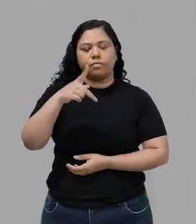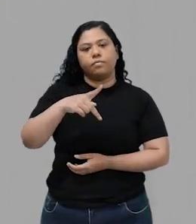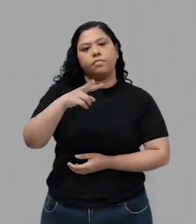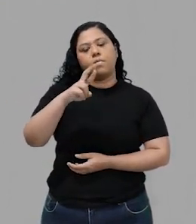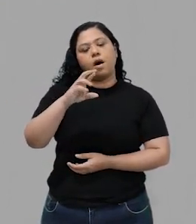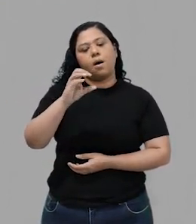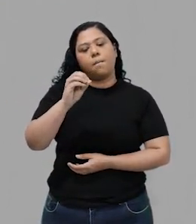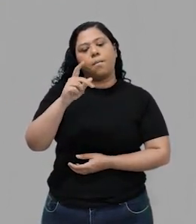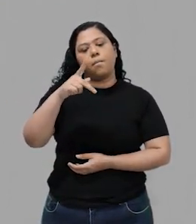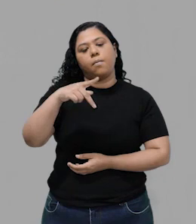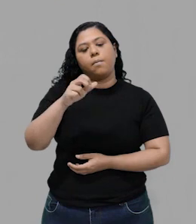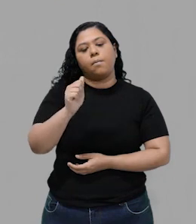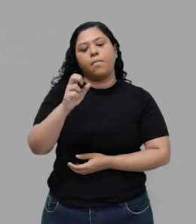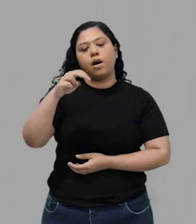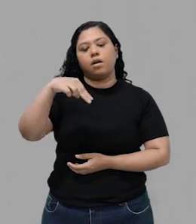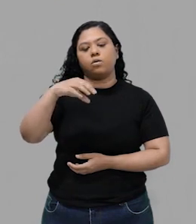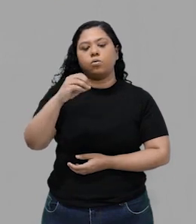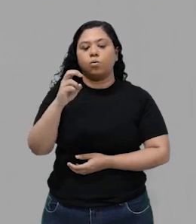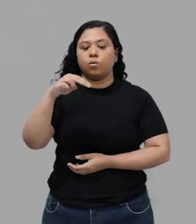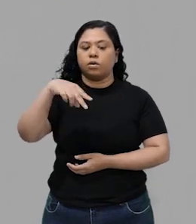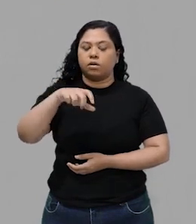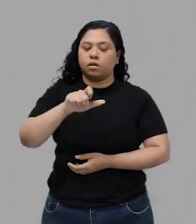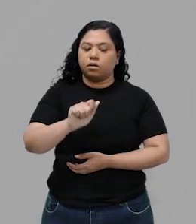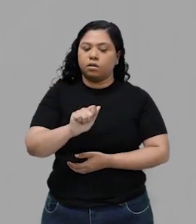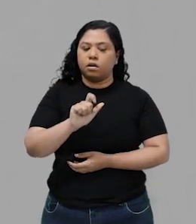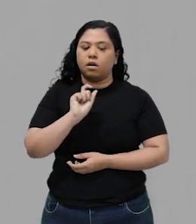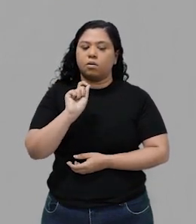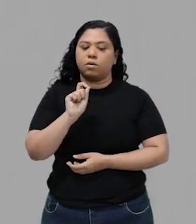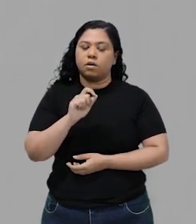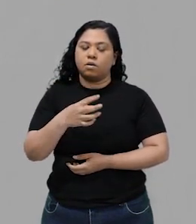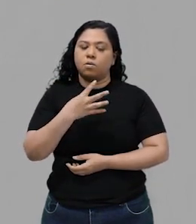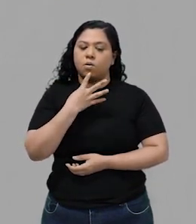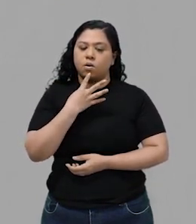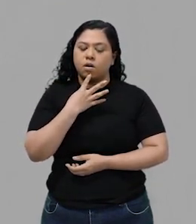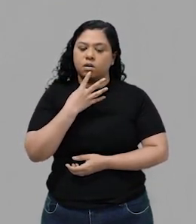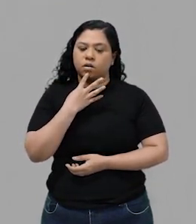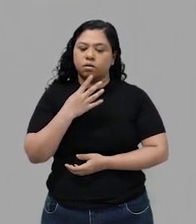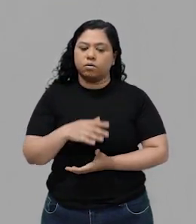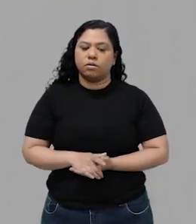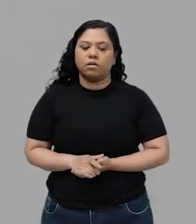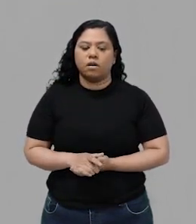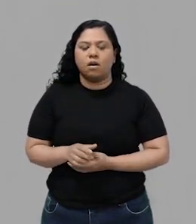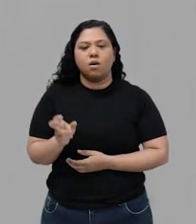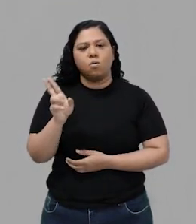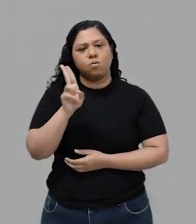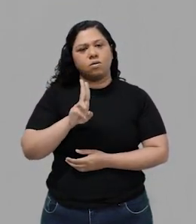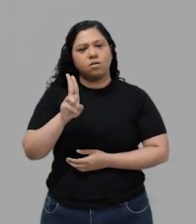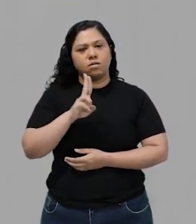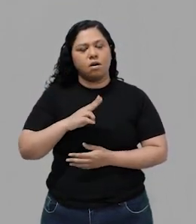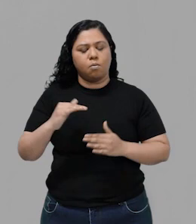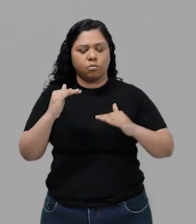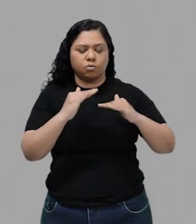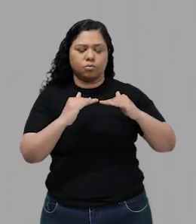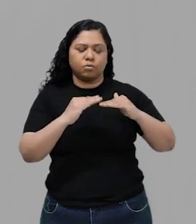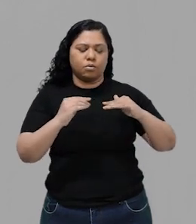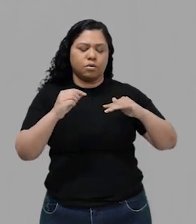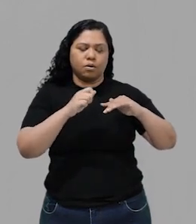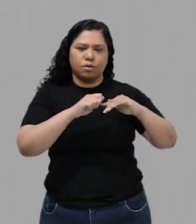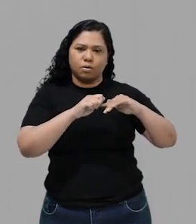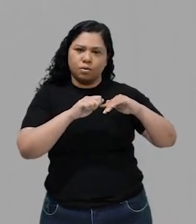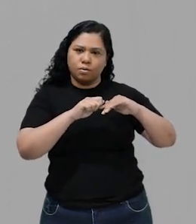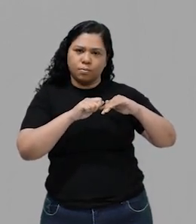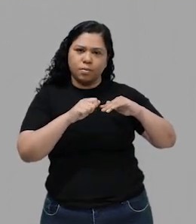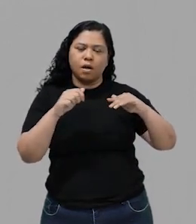propanona, tudo bem? A propanona é o que nós conhecemos como acetona. Então, a acetona é